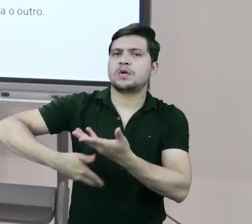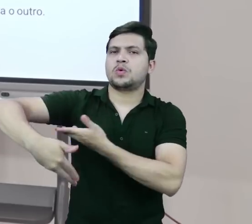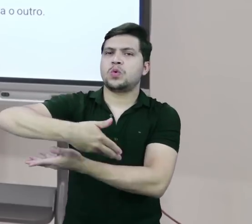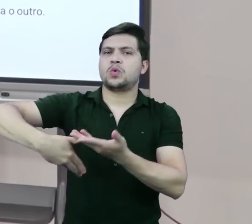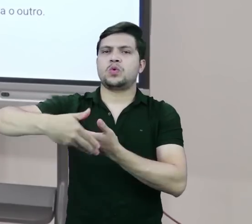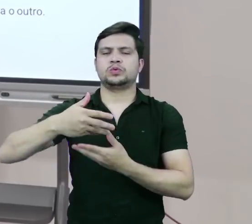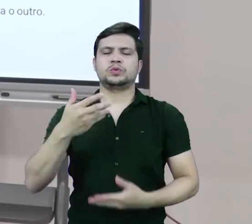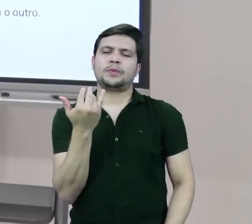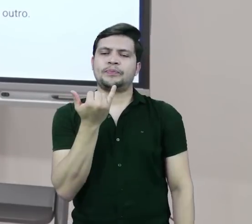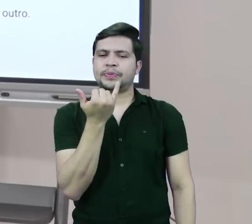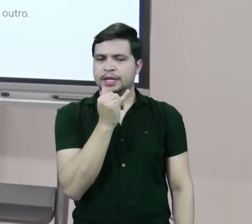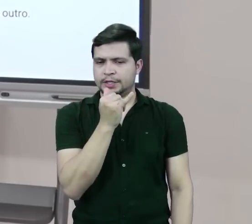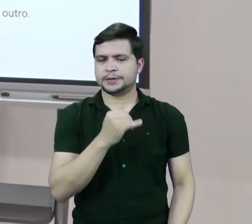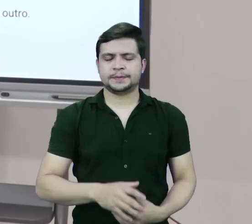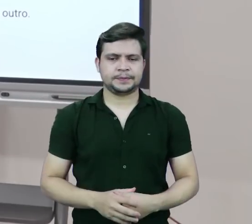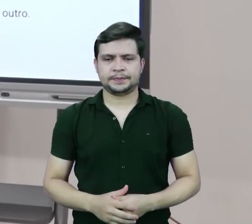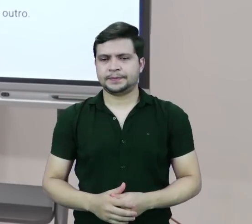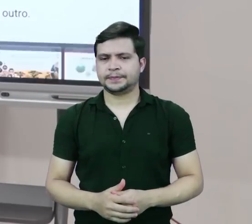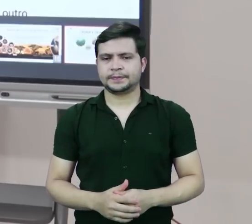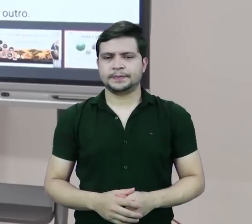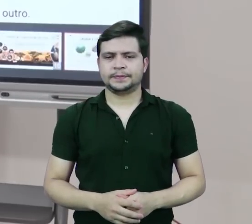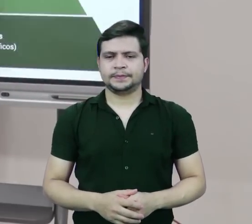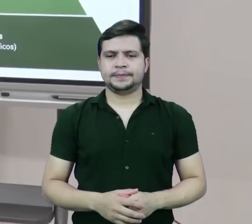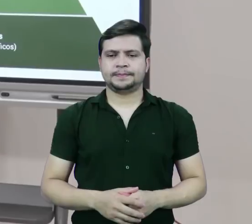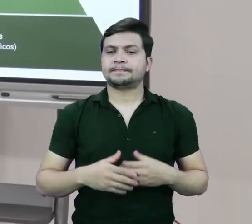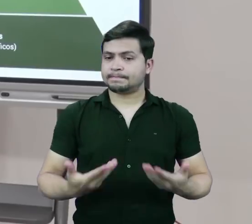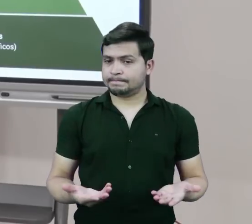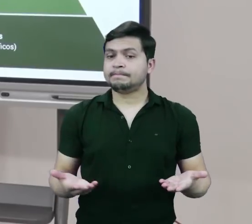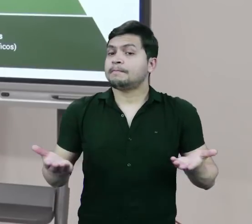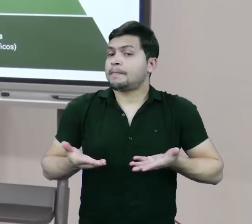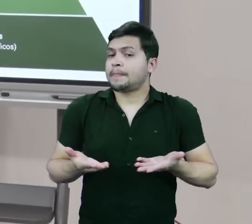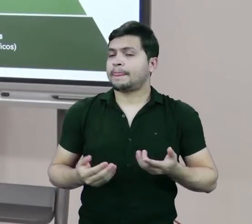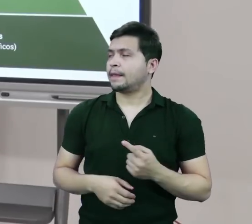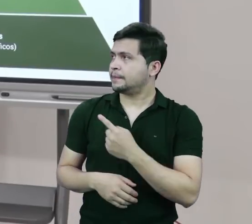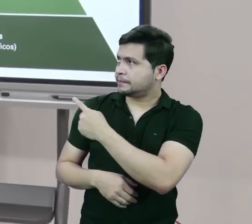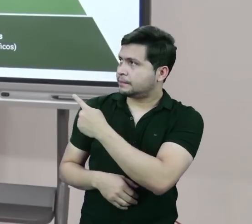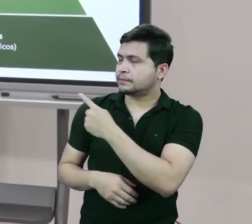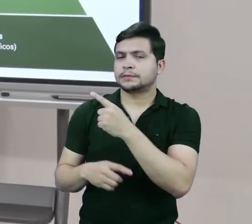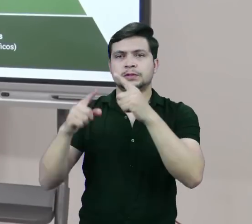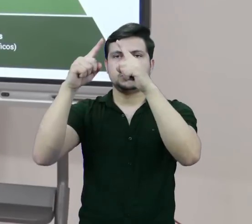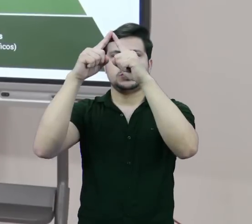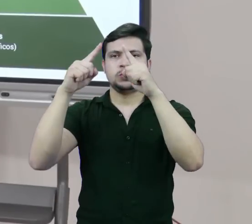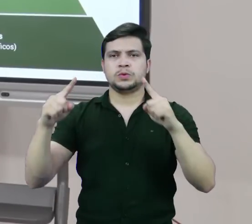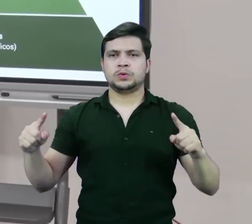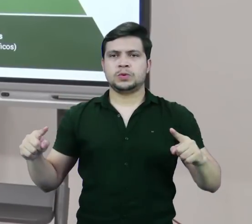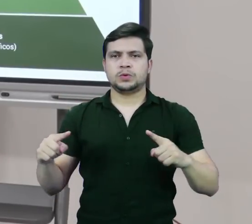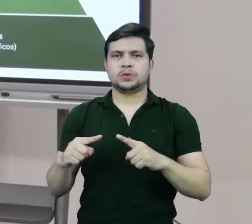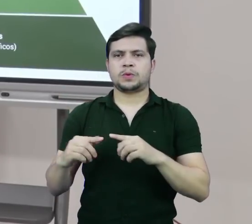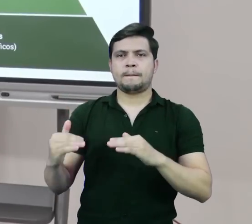de energia, realmente nessa teia alimentar. Aí aqui nós temos uma